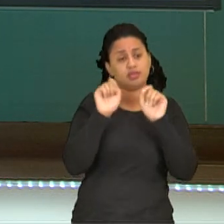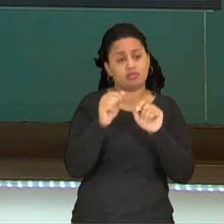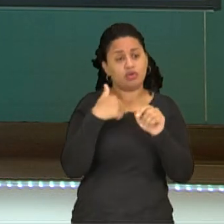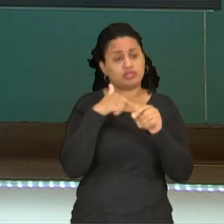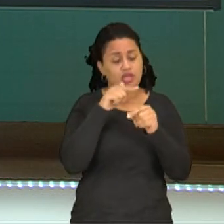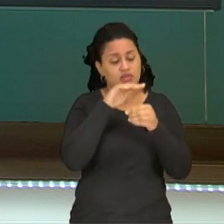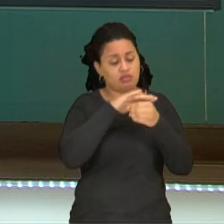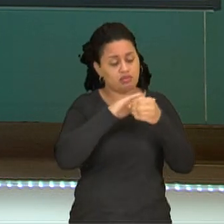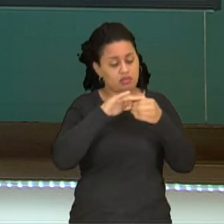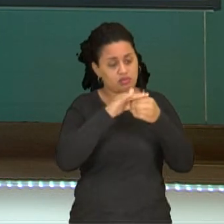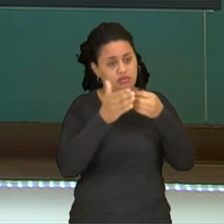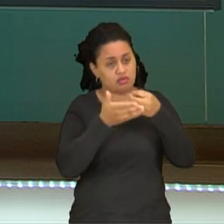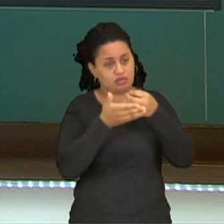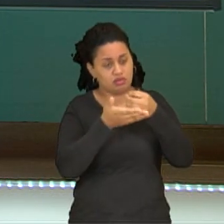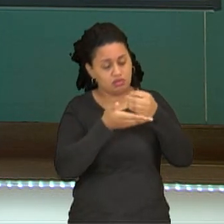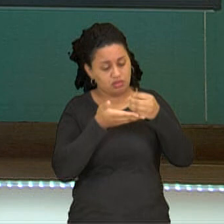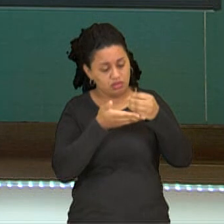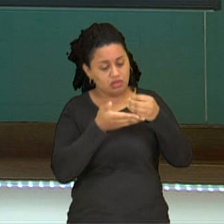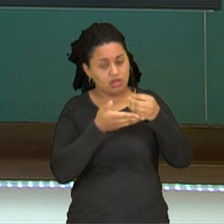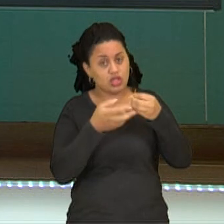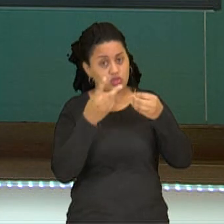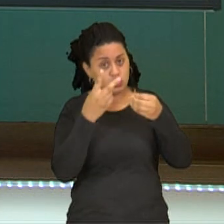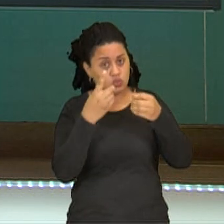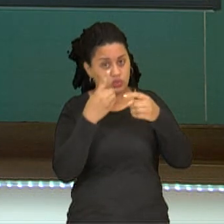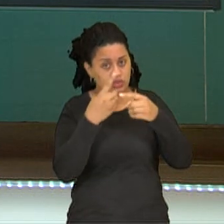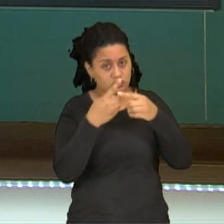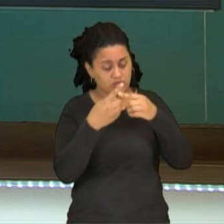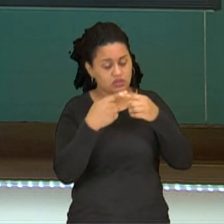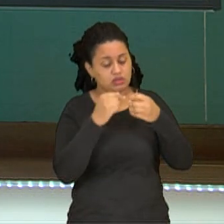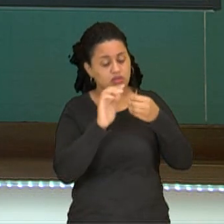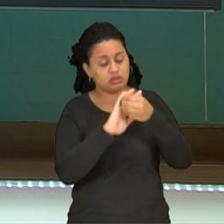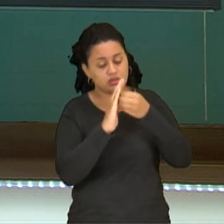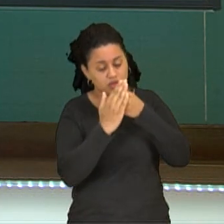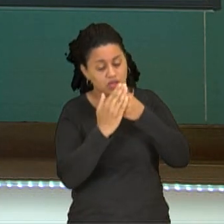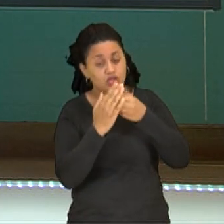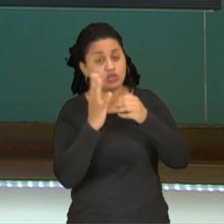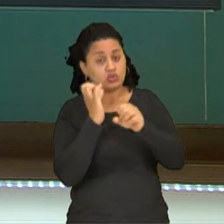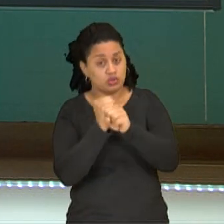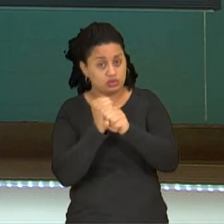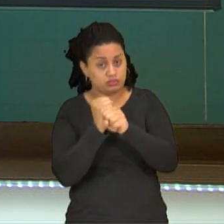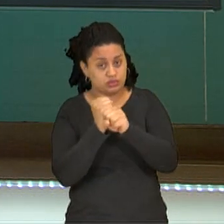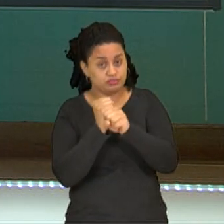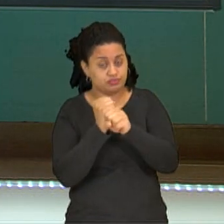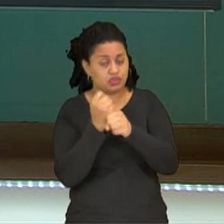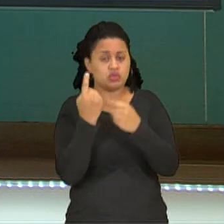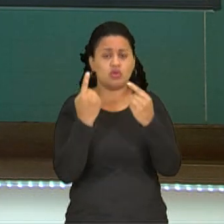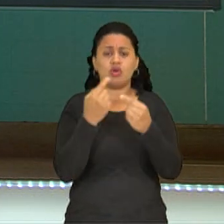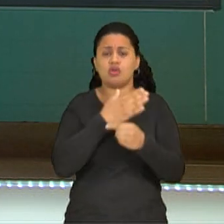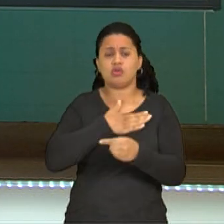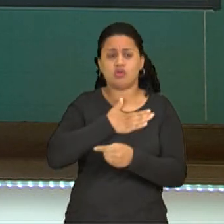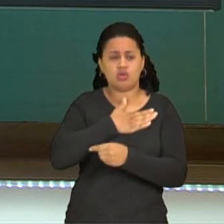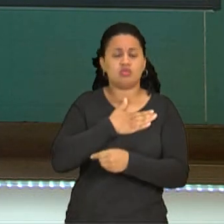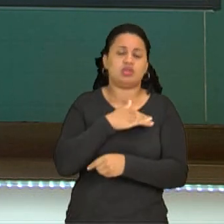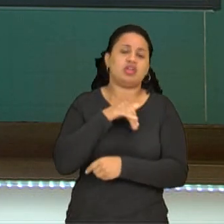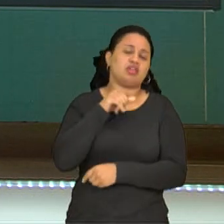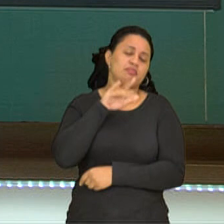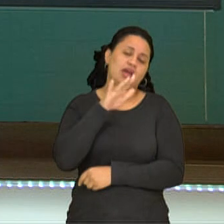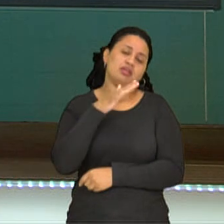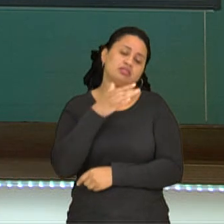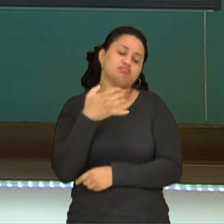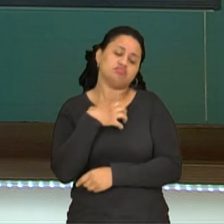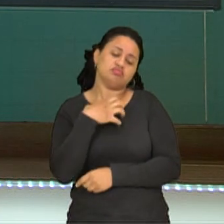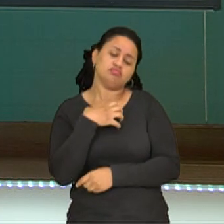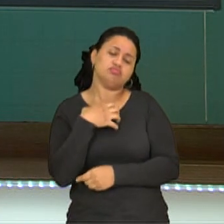à área lateral, mais 2 vezes a área da base. Qual devo usar? Aquela que você se sinta mais